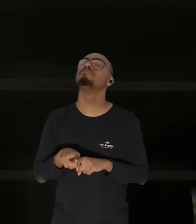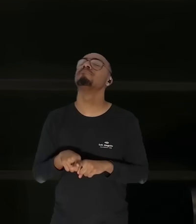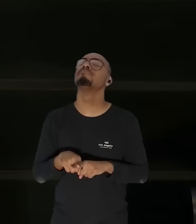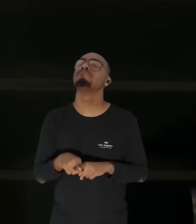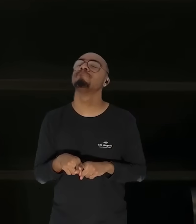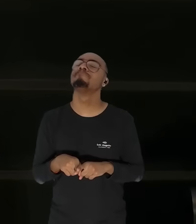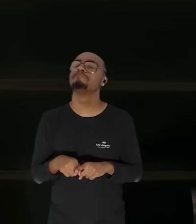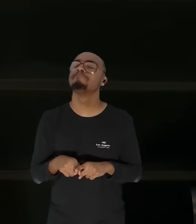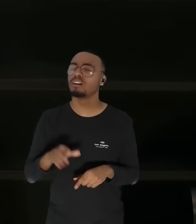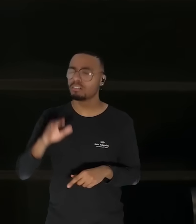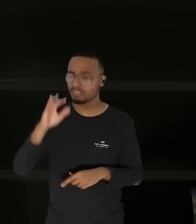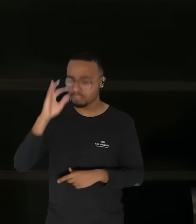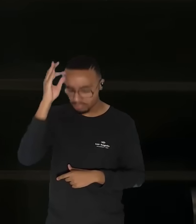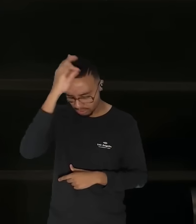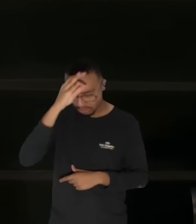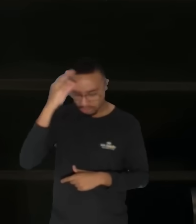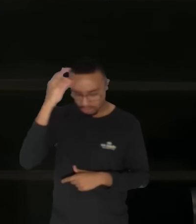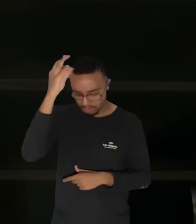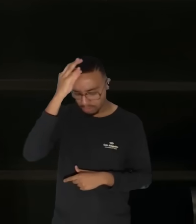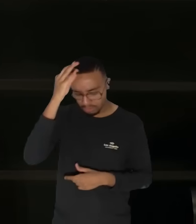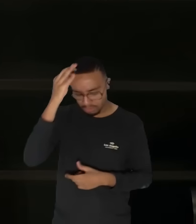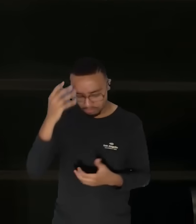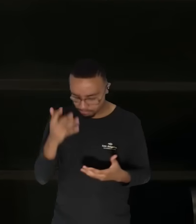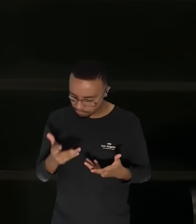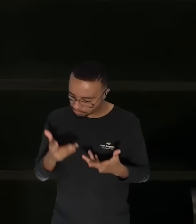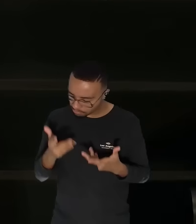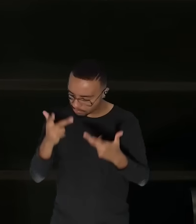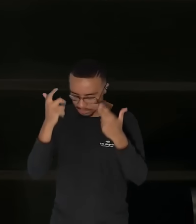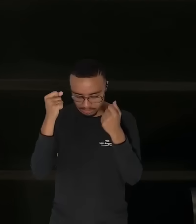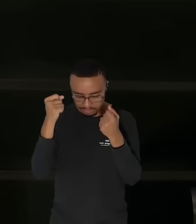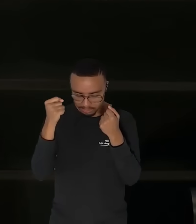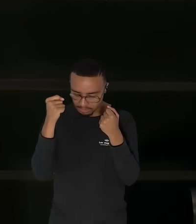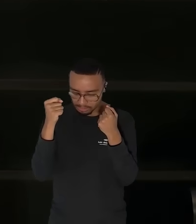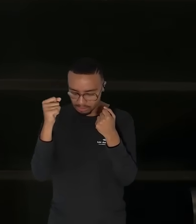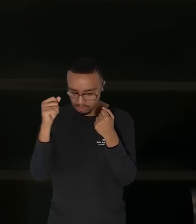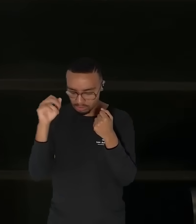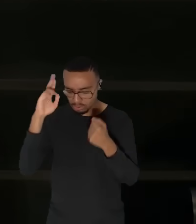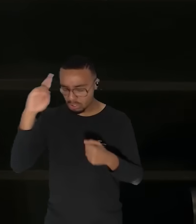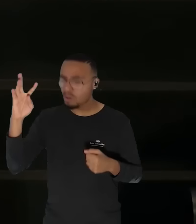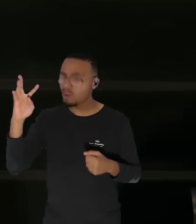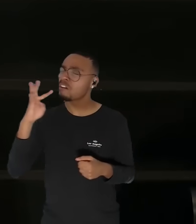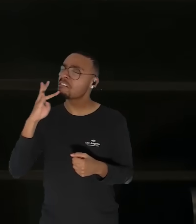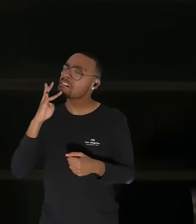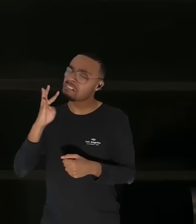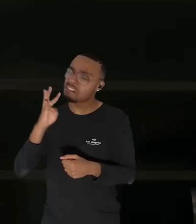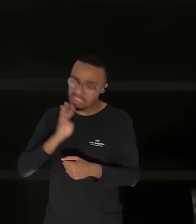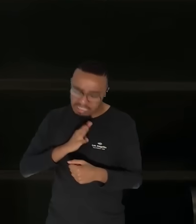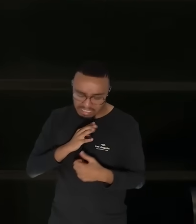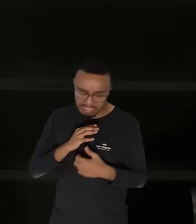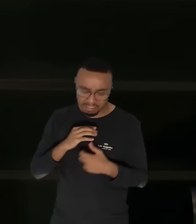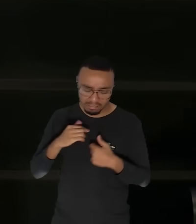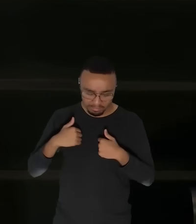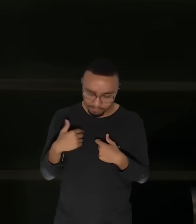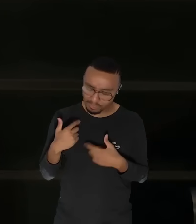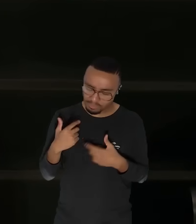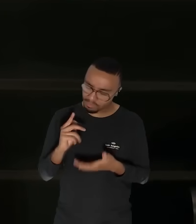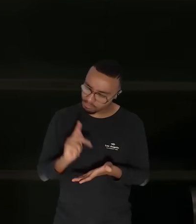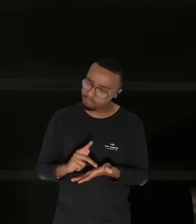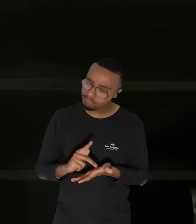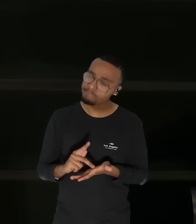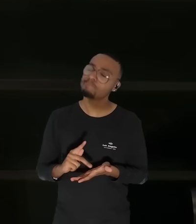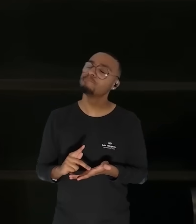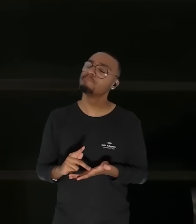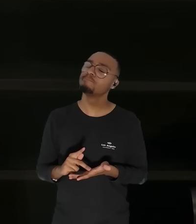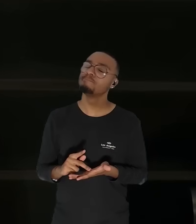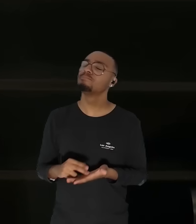Oh Espírito Santo, como tu és maravilhoso. O Senhor nos conhece melhor do que nós mesmos. Os teus olhos